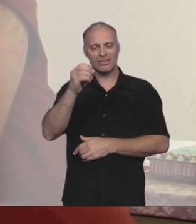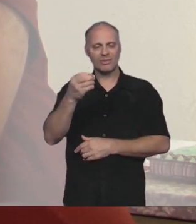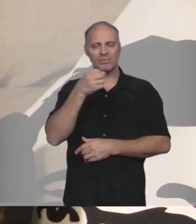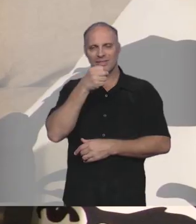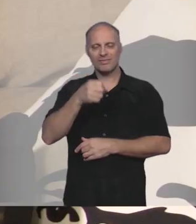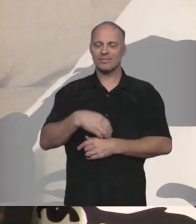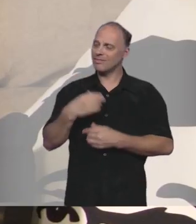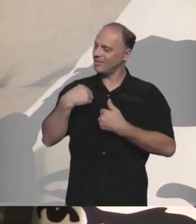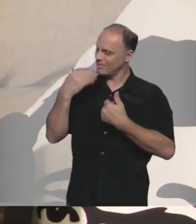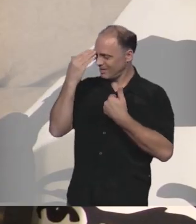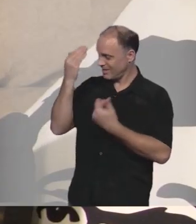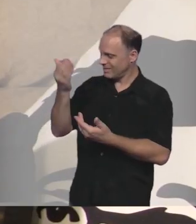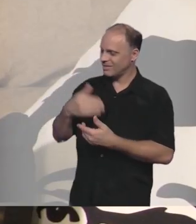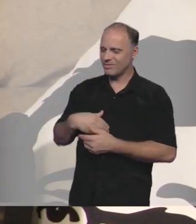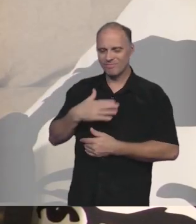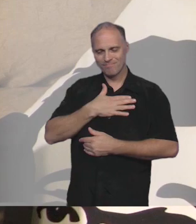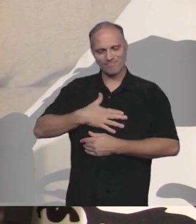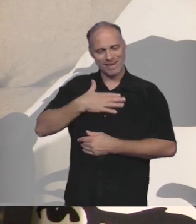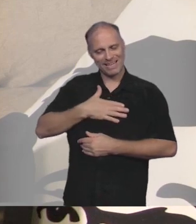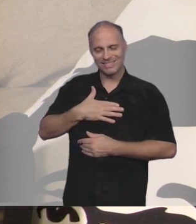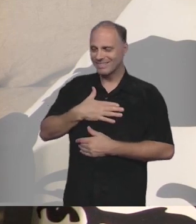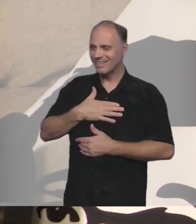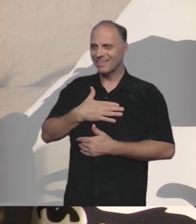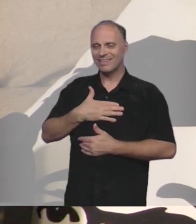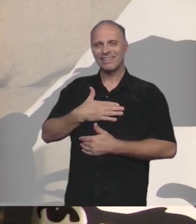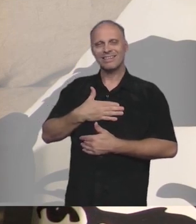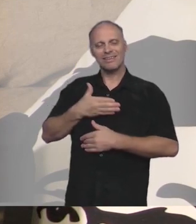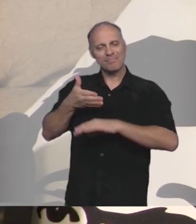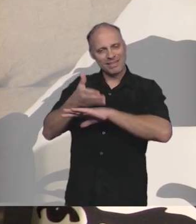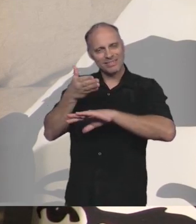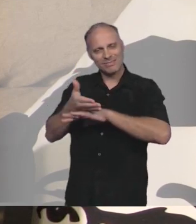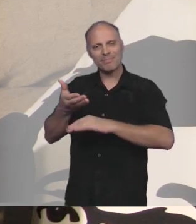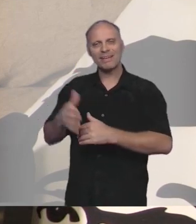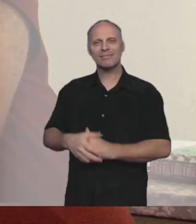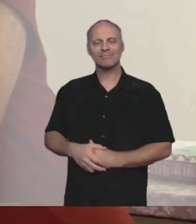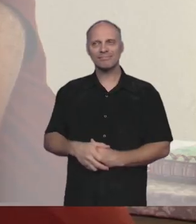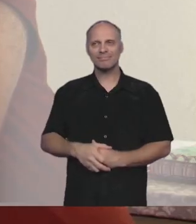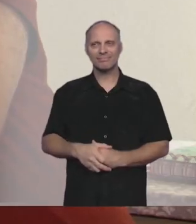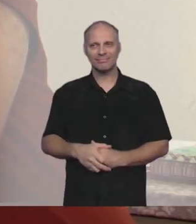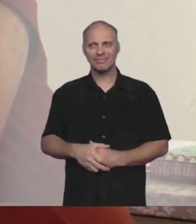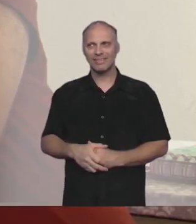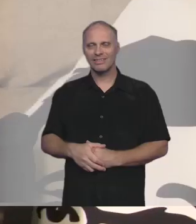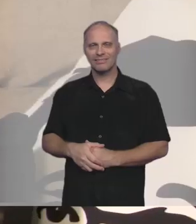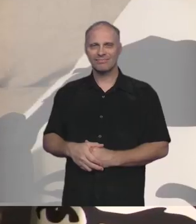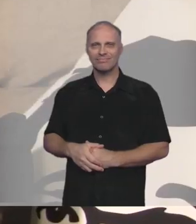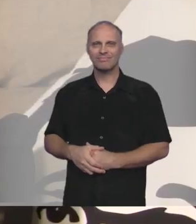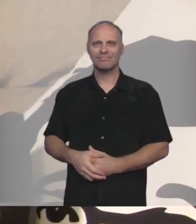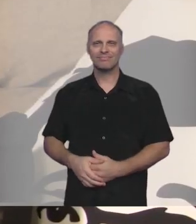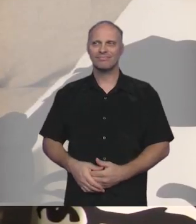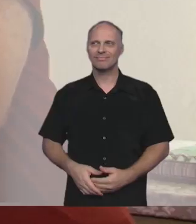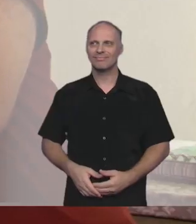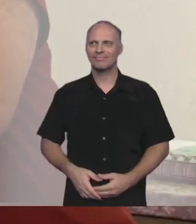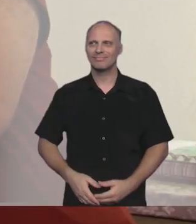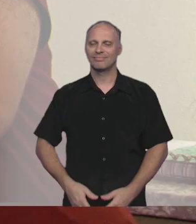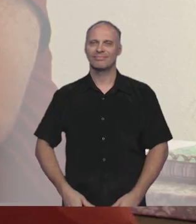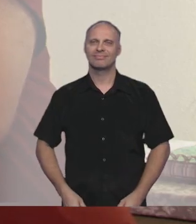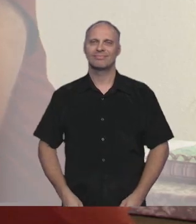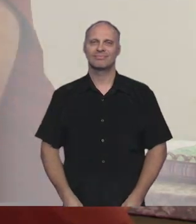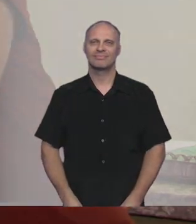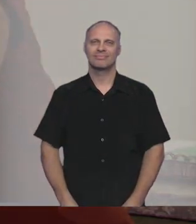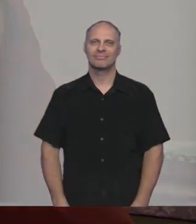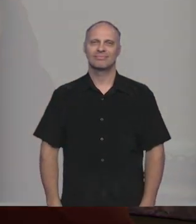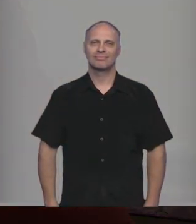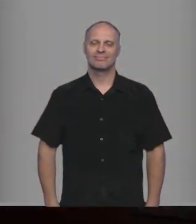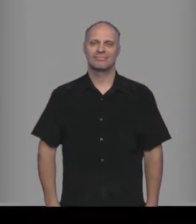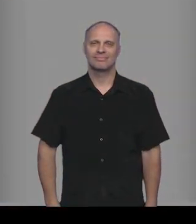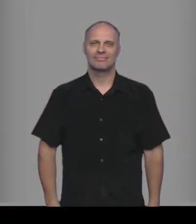lembrança. Legal. E merda pra todos. Sim. Aí a véia que o Adão conhece.